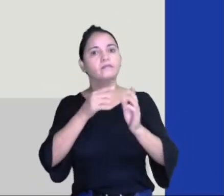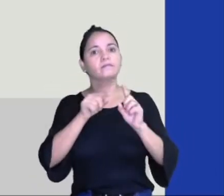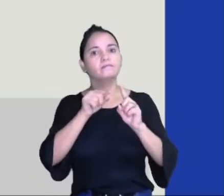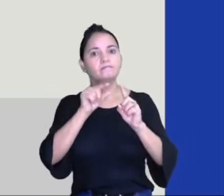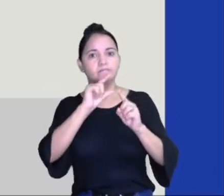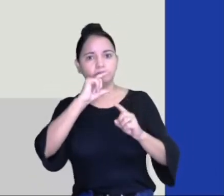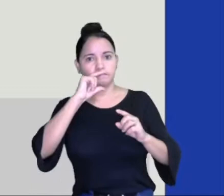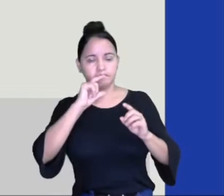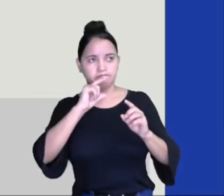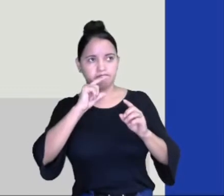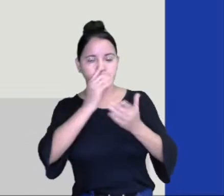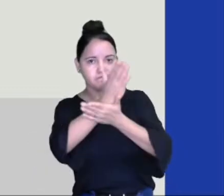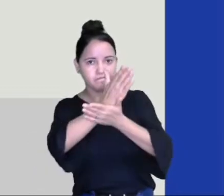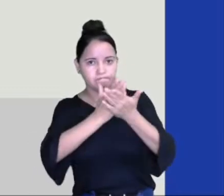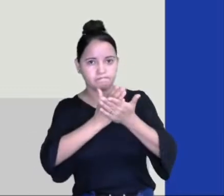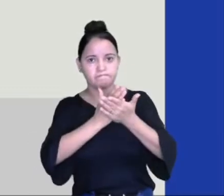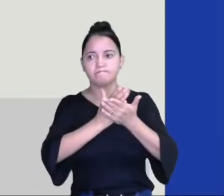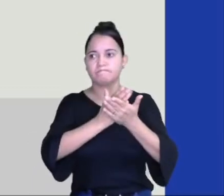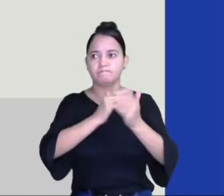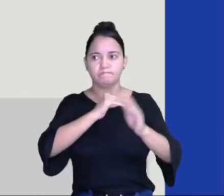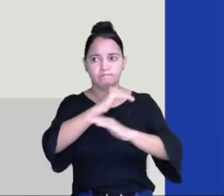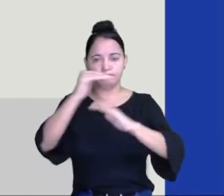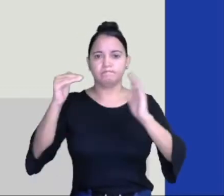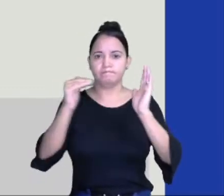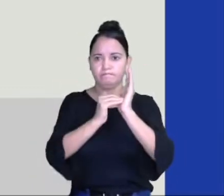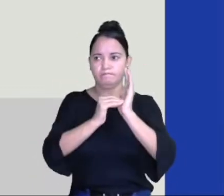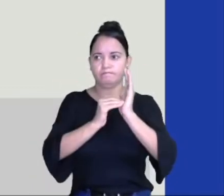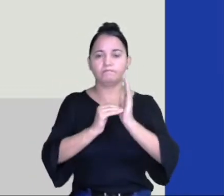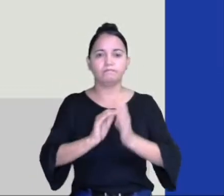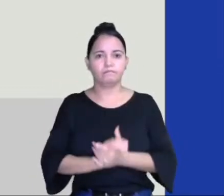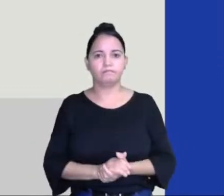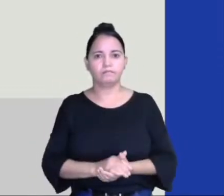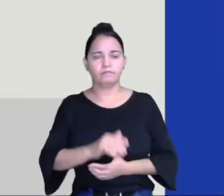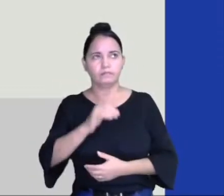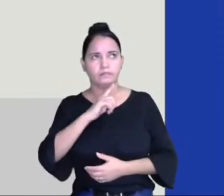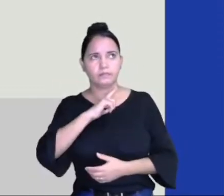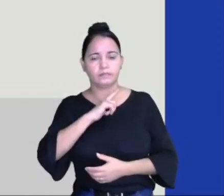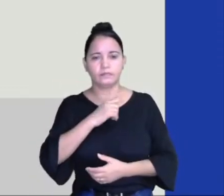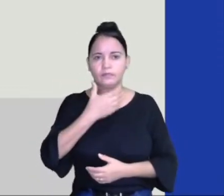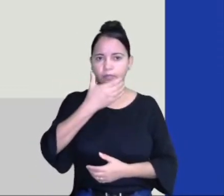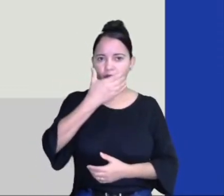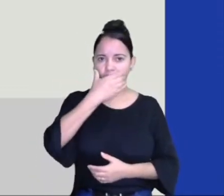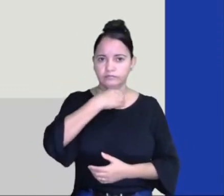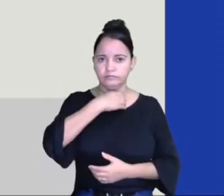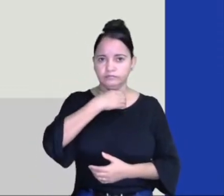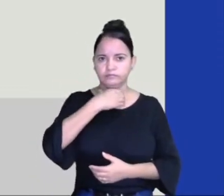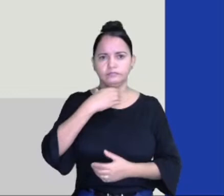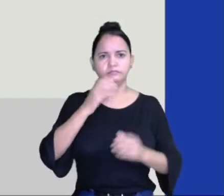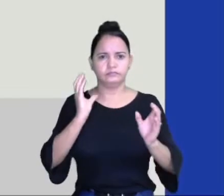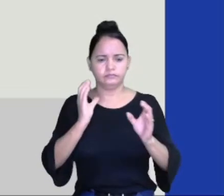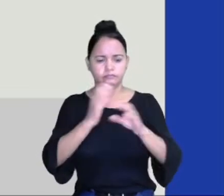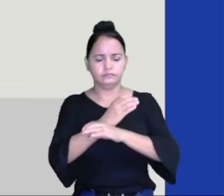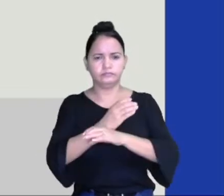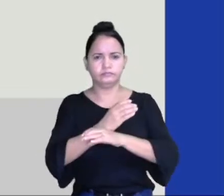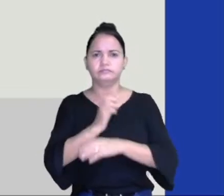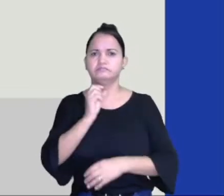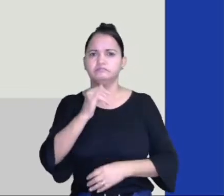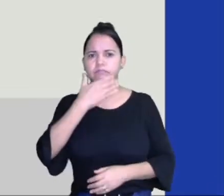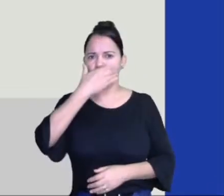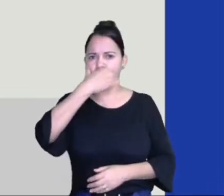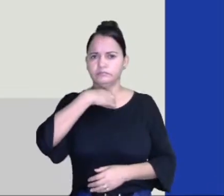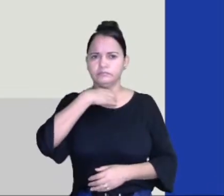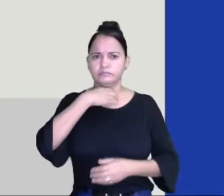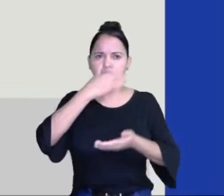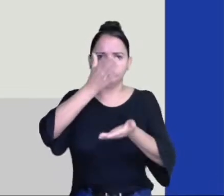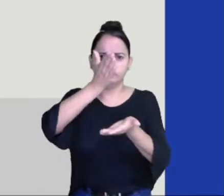parte inteira? Eu tenho que pensar no todo. Eu tenho uma maçã. A maçã ela está completa. Quando eu parto ela em